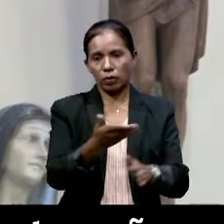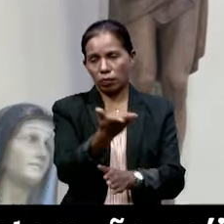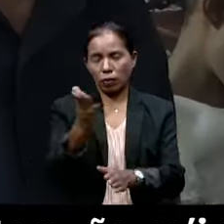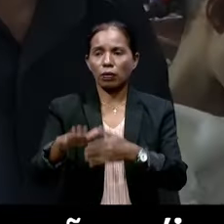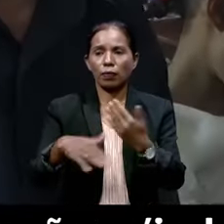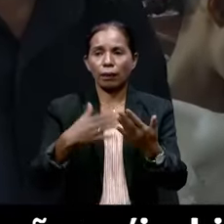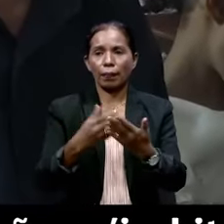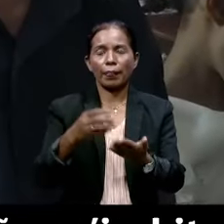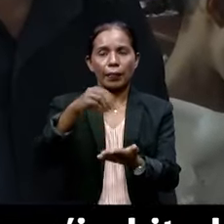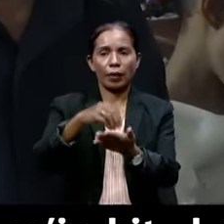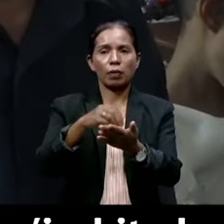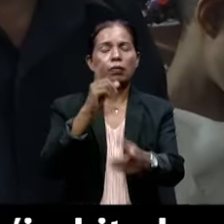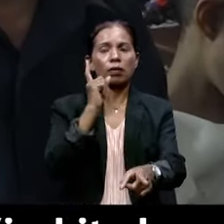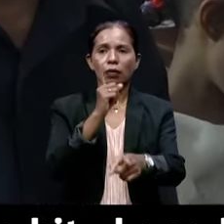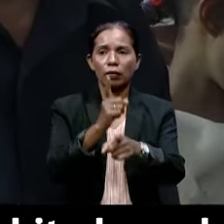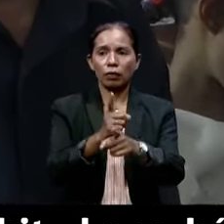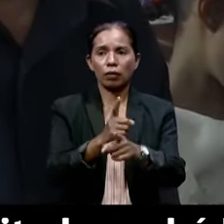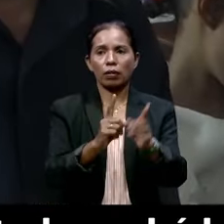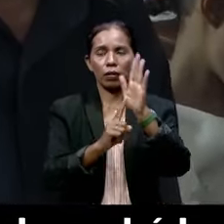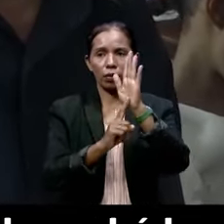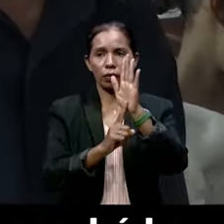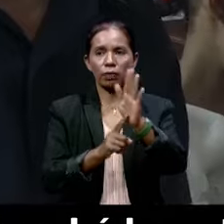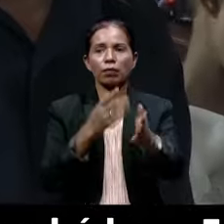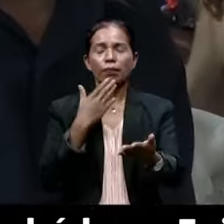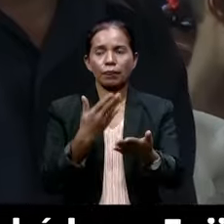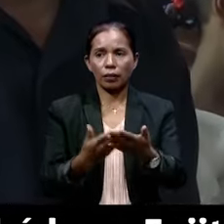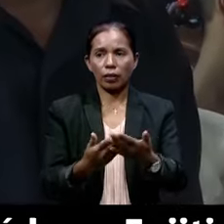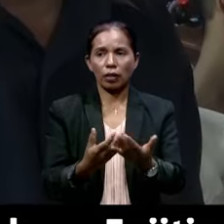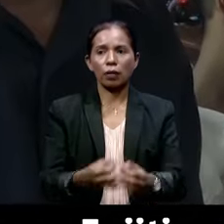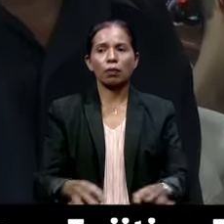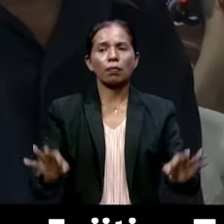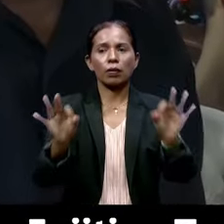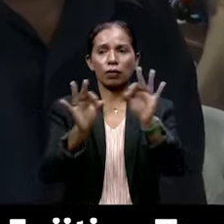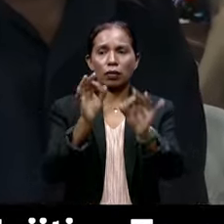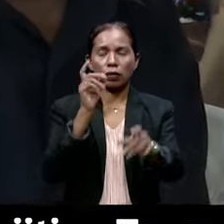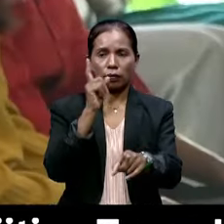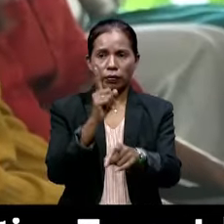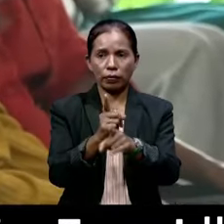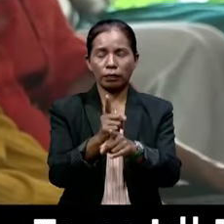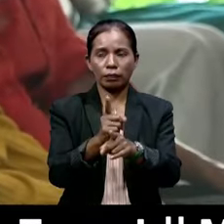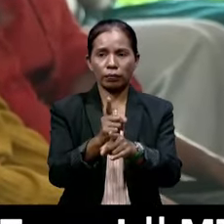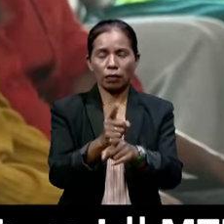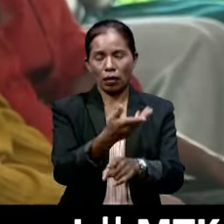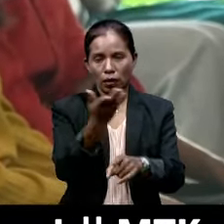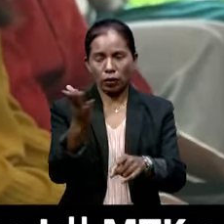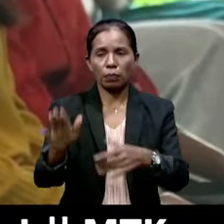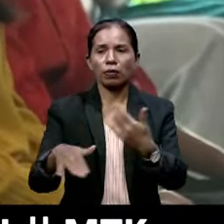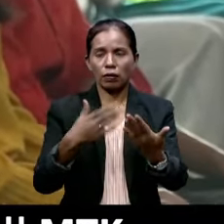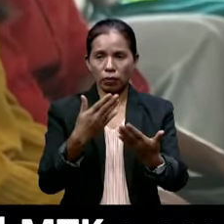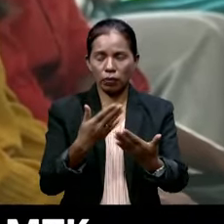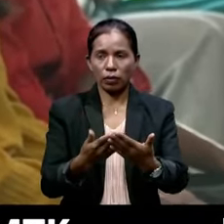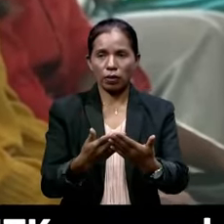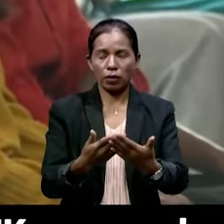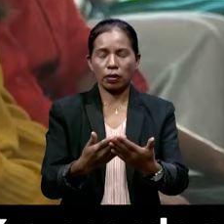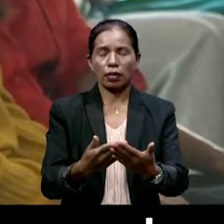A tudo bat nebe los, o sai bat nebe los. E dane prioridade liu, ato, ita boa tsre ninha.